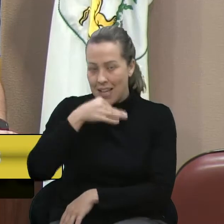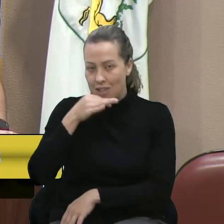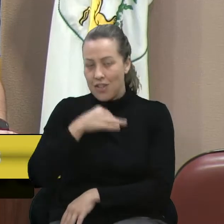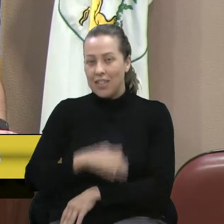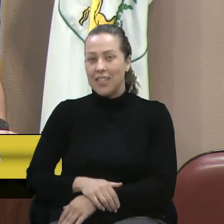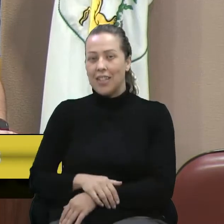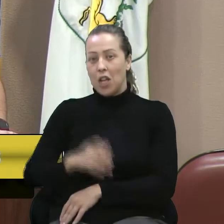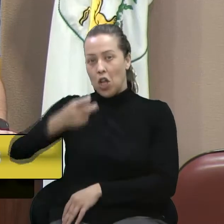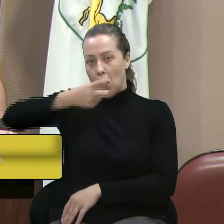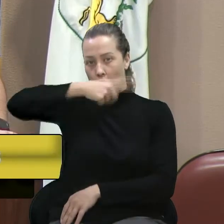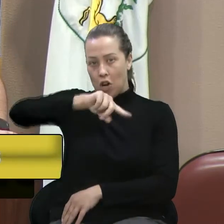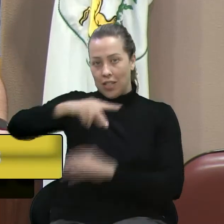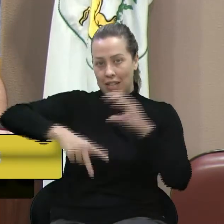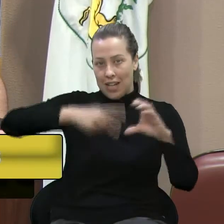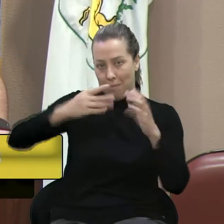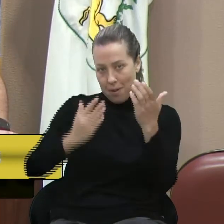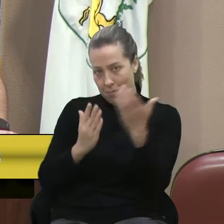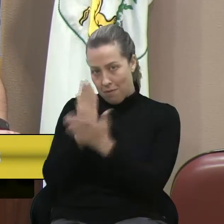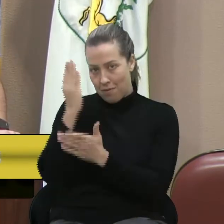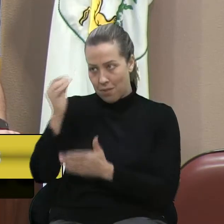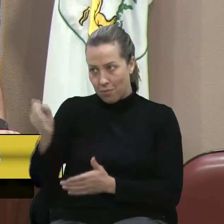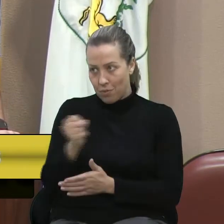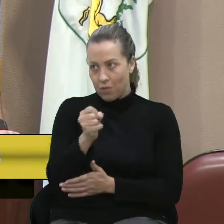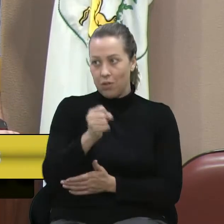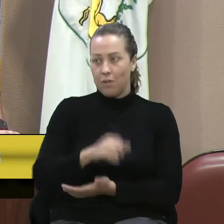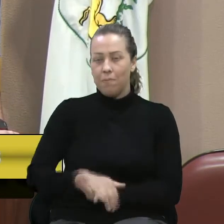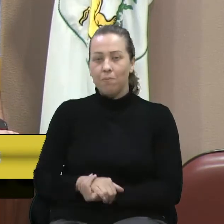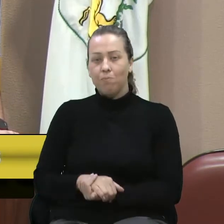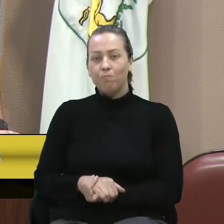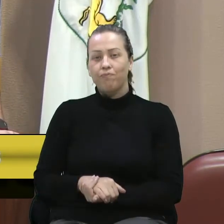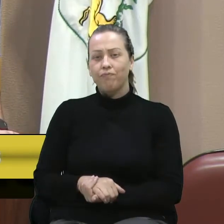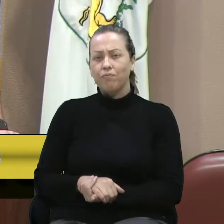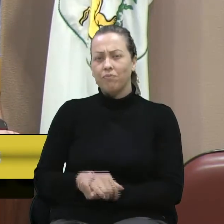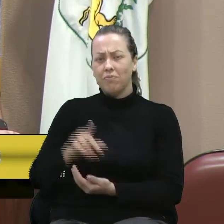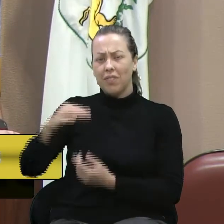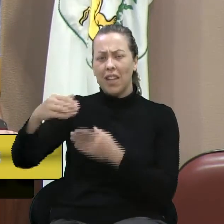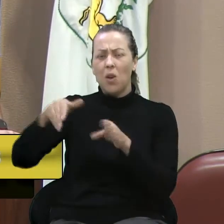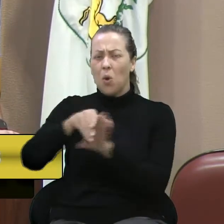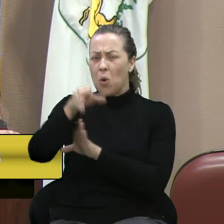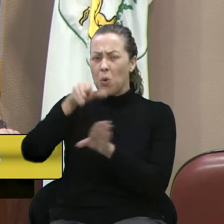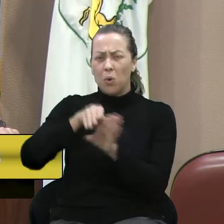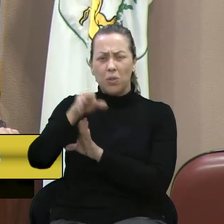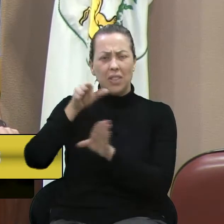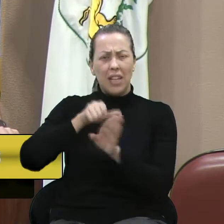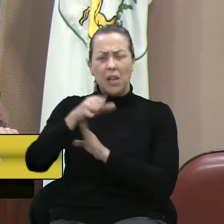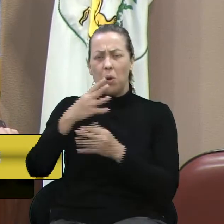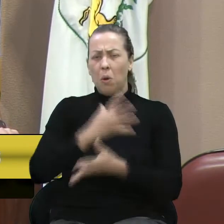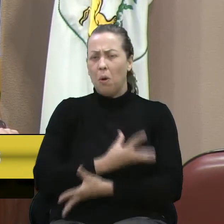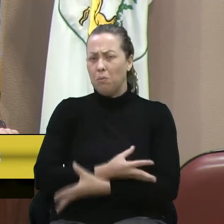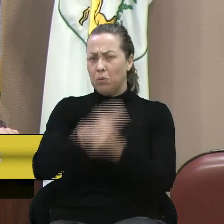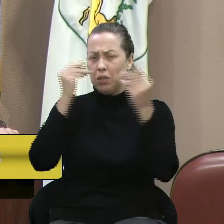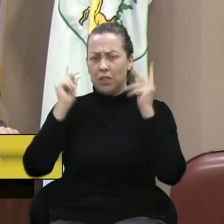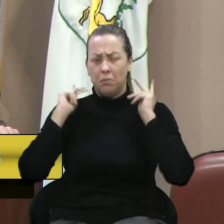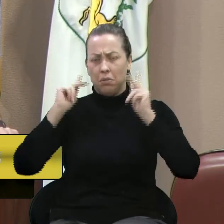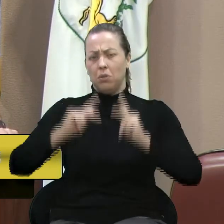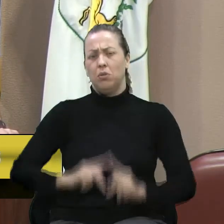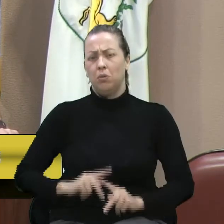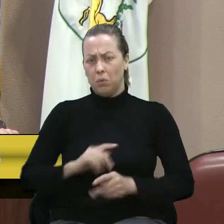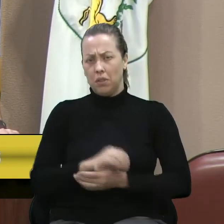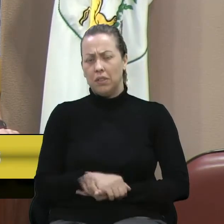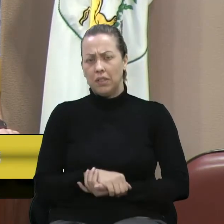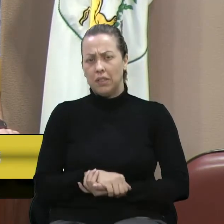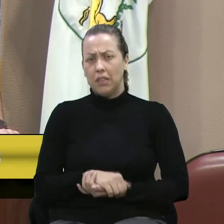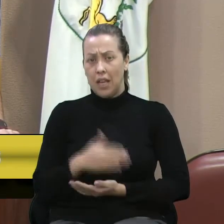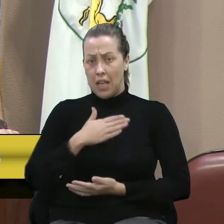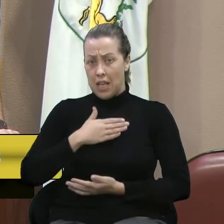aprovado por essa casa. E o Cancian era um conselheiro de muita gente, inclusive muitas vezes da